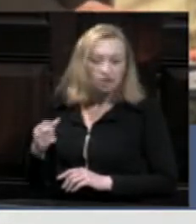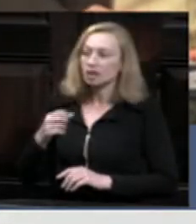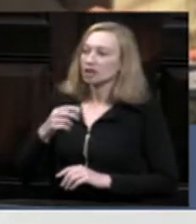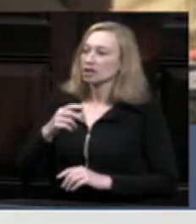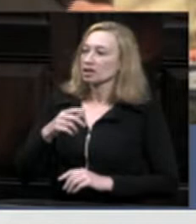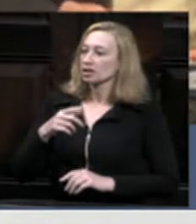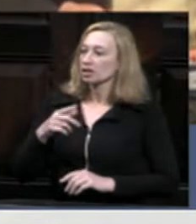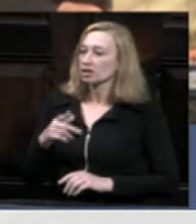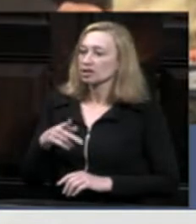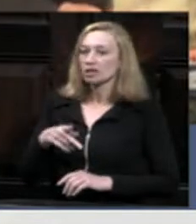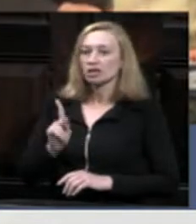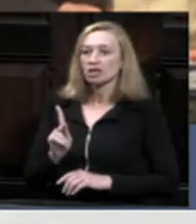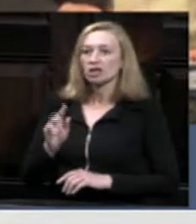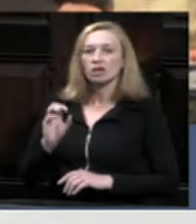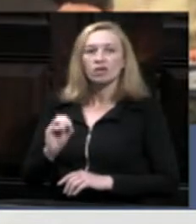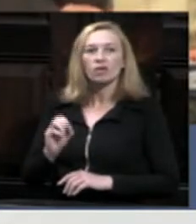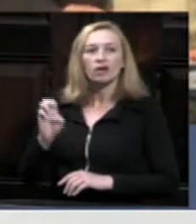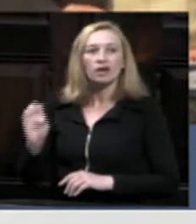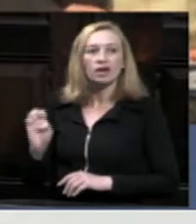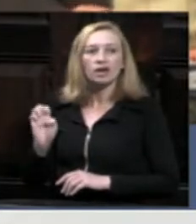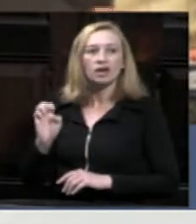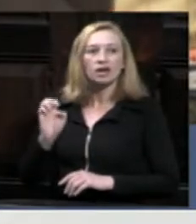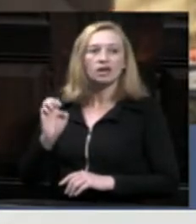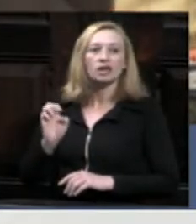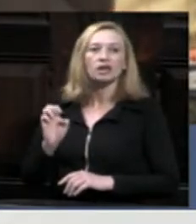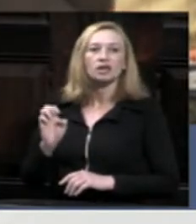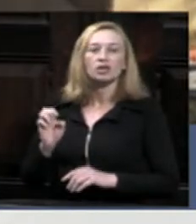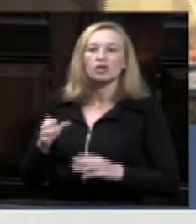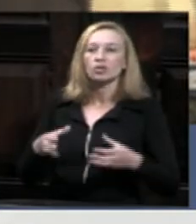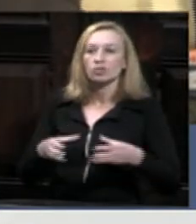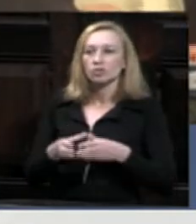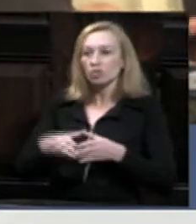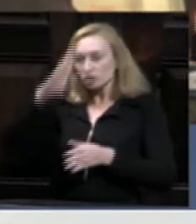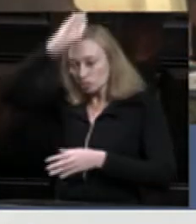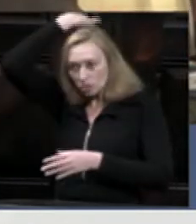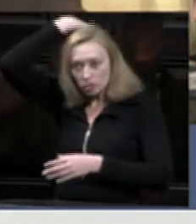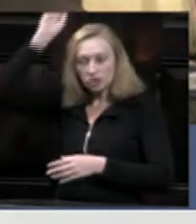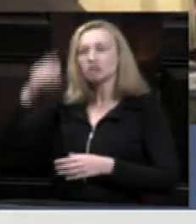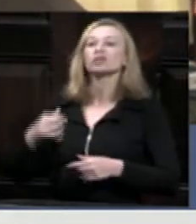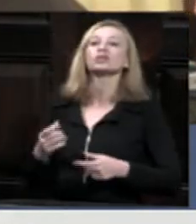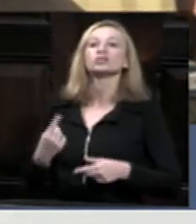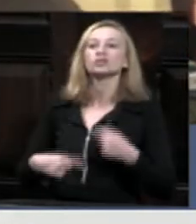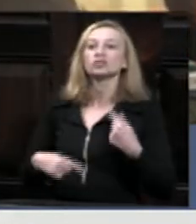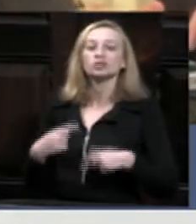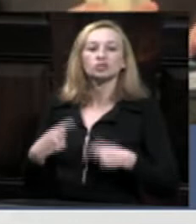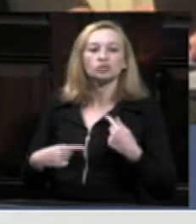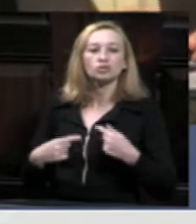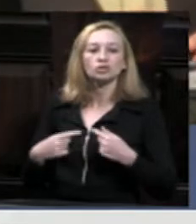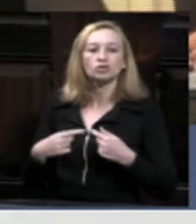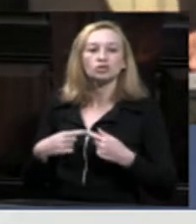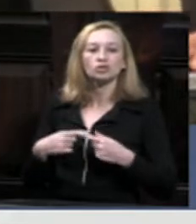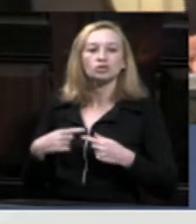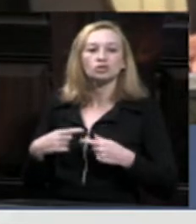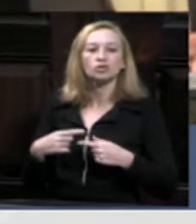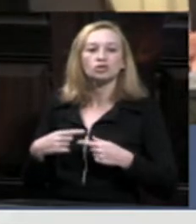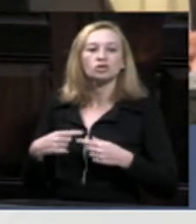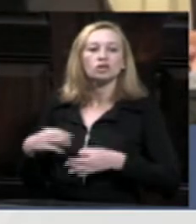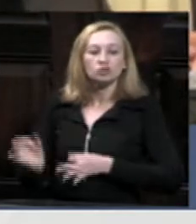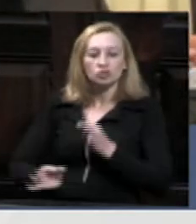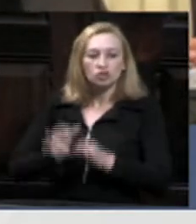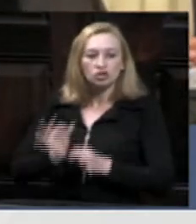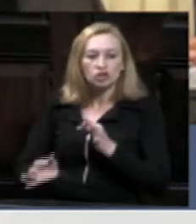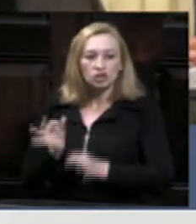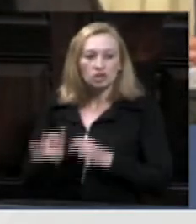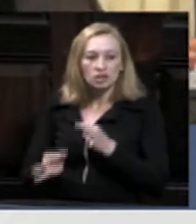Corpo de Bombeiro Militar do Estado do Rio de Janeiro e da outras providências. Pendente de pareceres das comissões de Constituição e Justiça, de Servidores Públicos, Defesa Civil, de